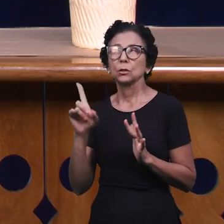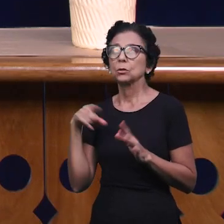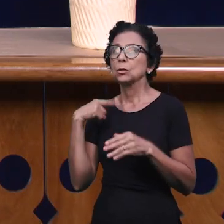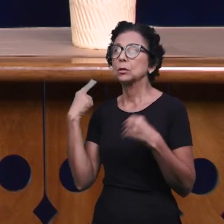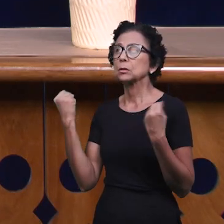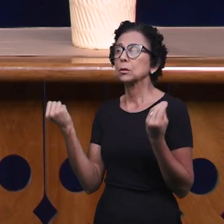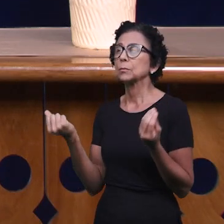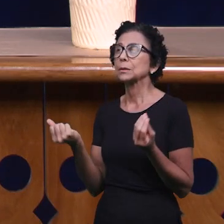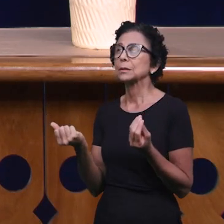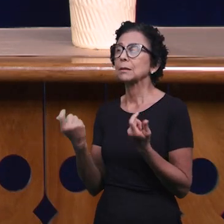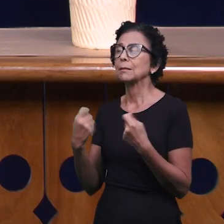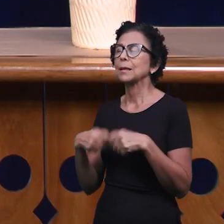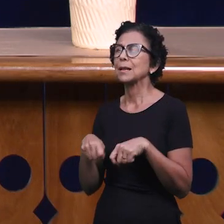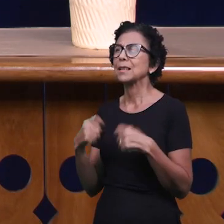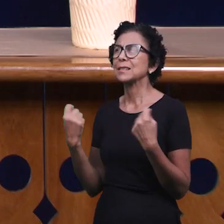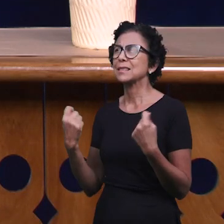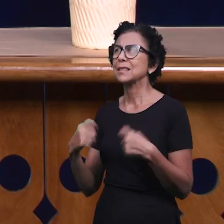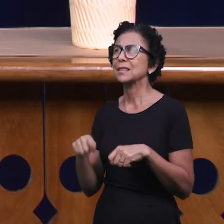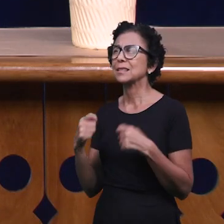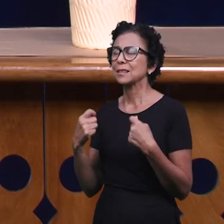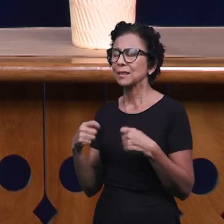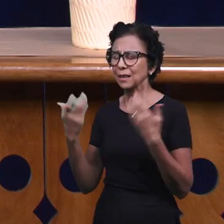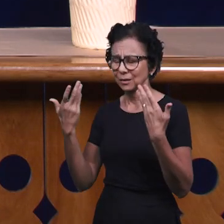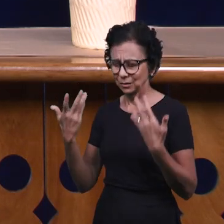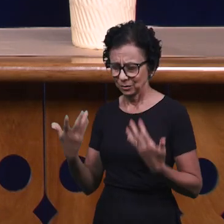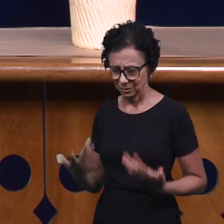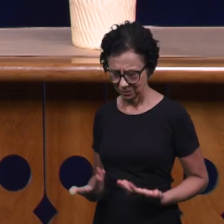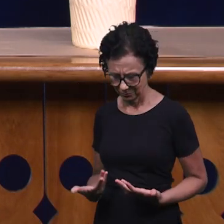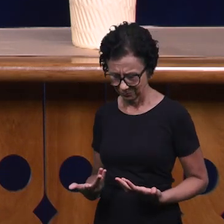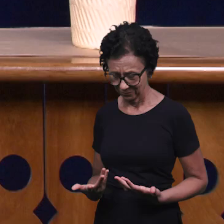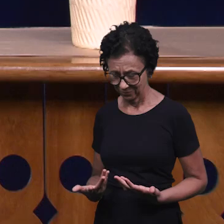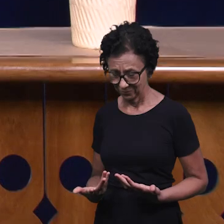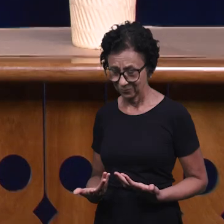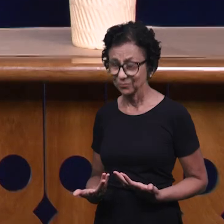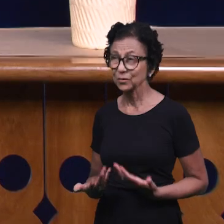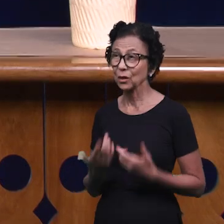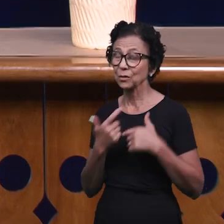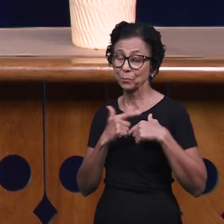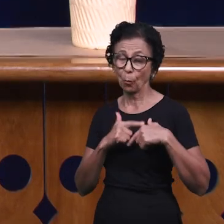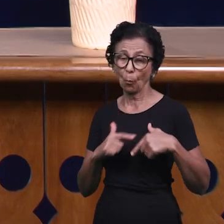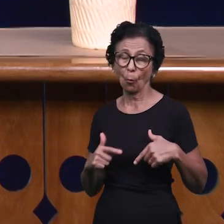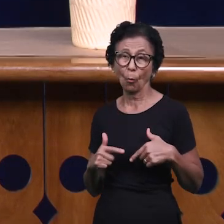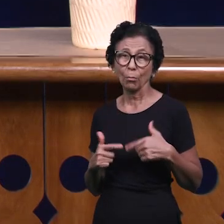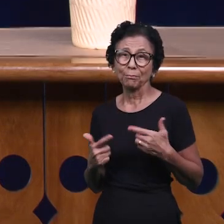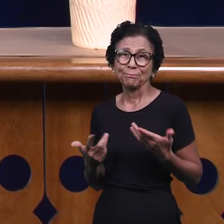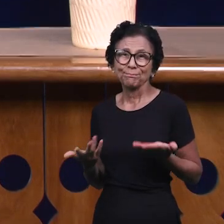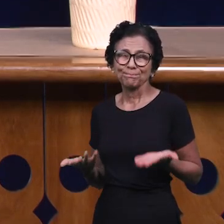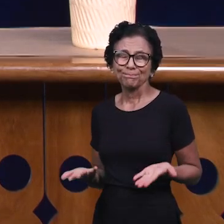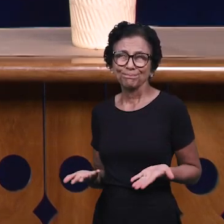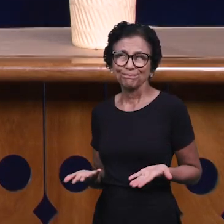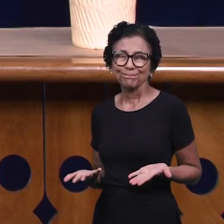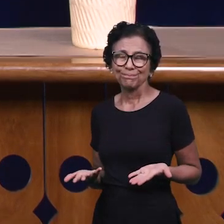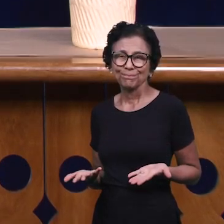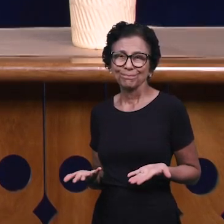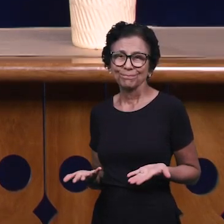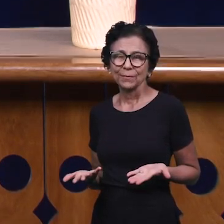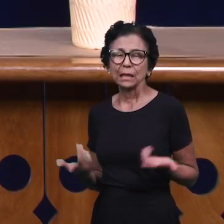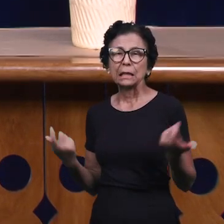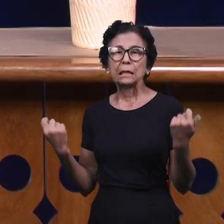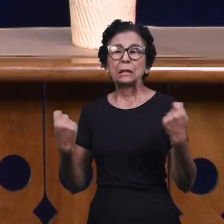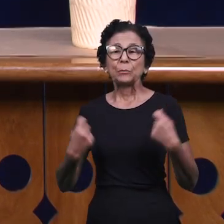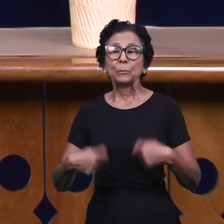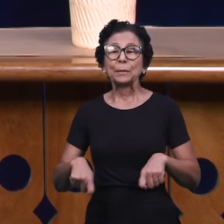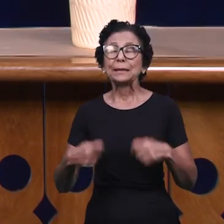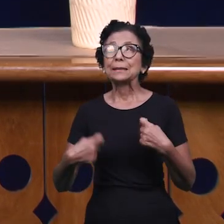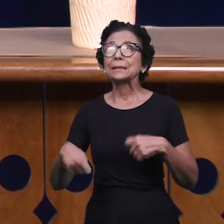necessitados, porque de nós mesmos nós nada temos. E precisamos da ação do